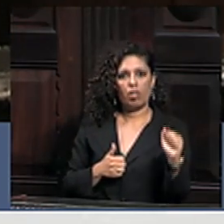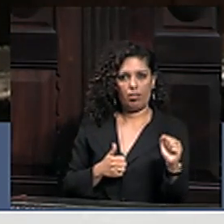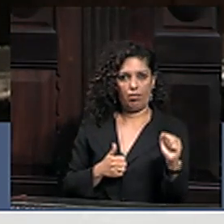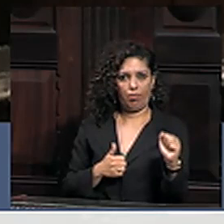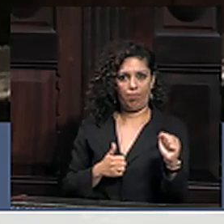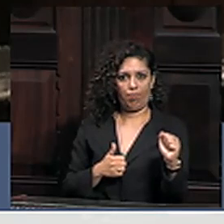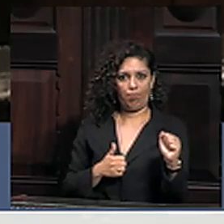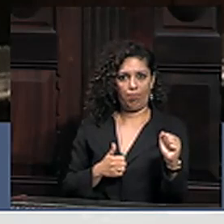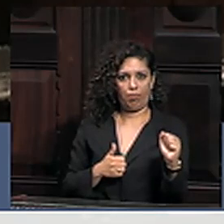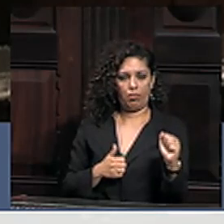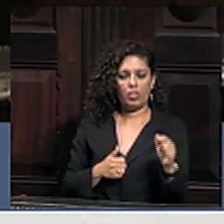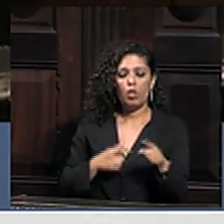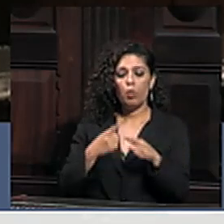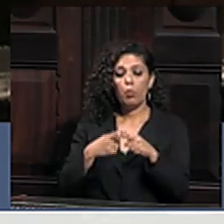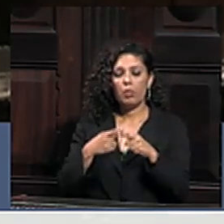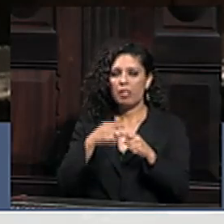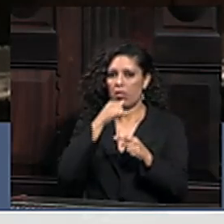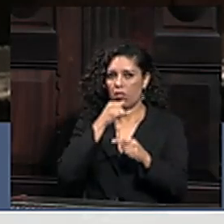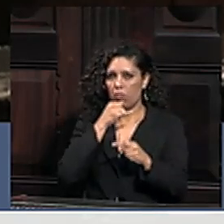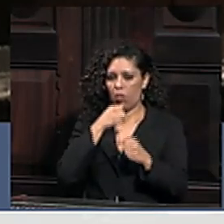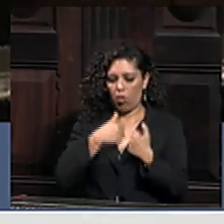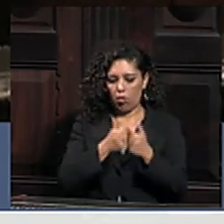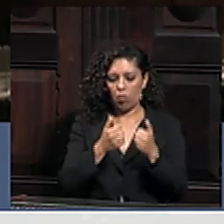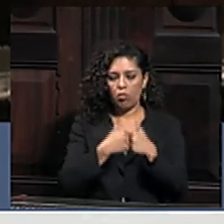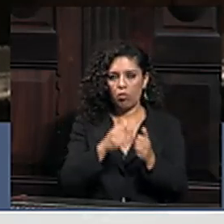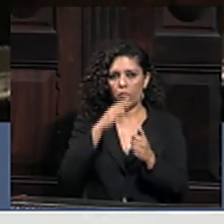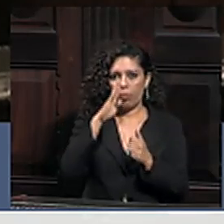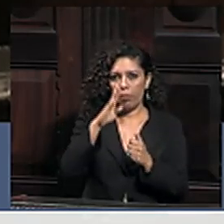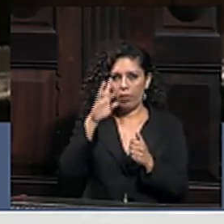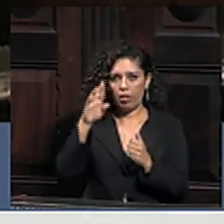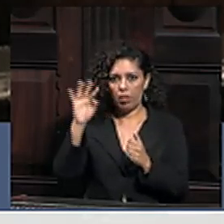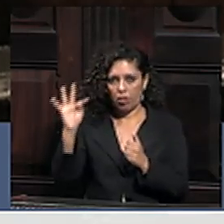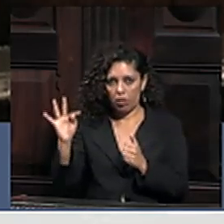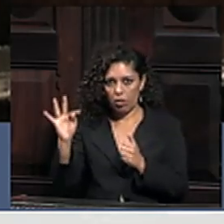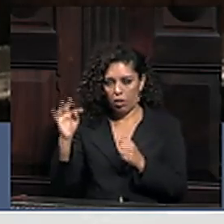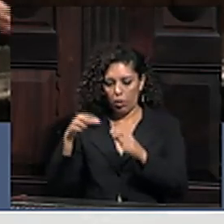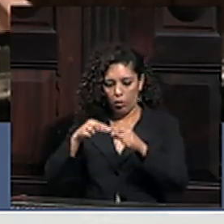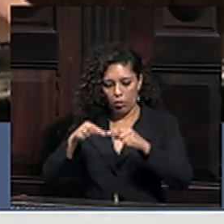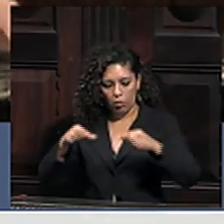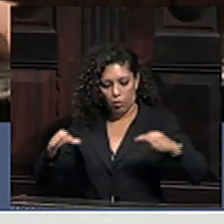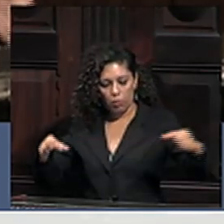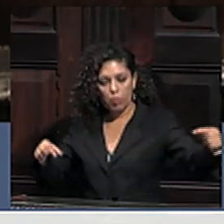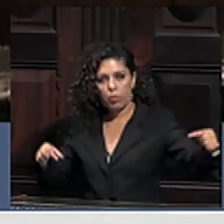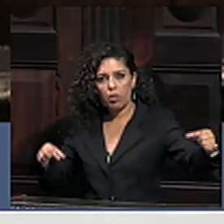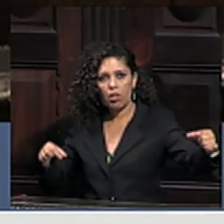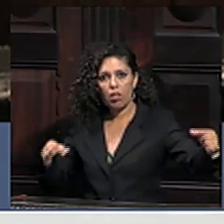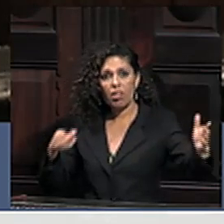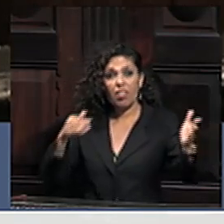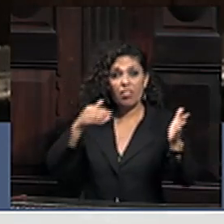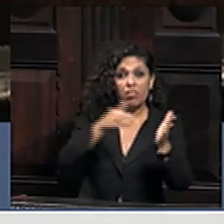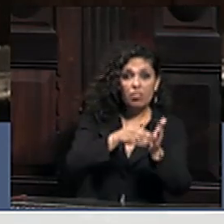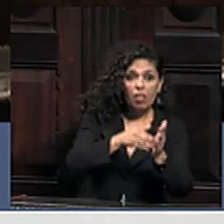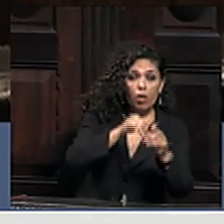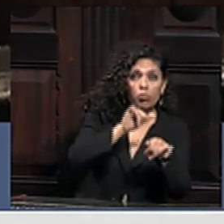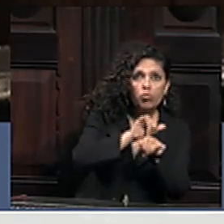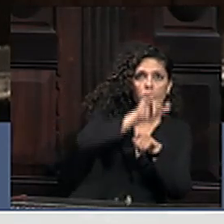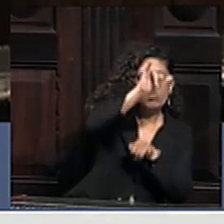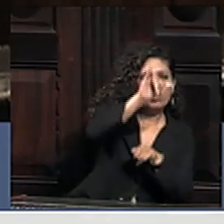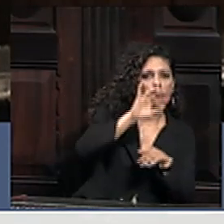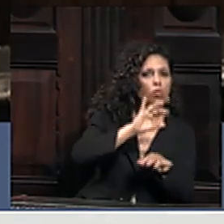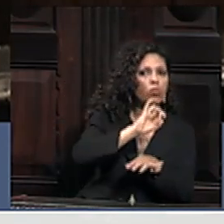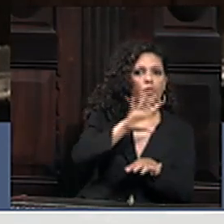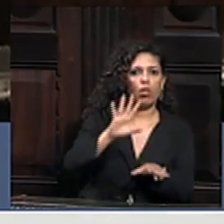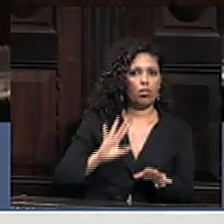do Galeão, que nós tínhamos Olimpíadas, tinha tudo. O novo prefeito também não olha para a Baixada